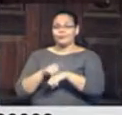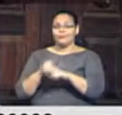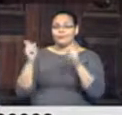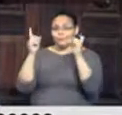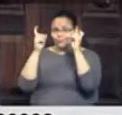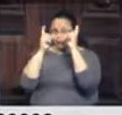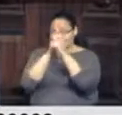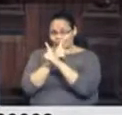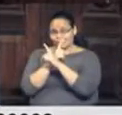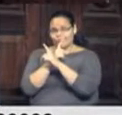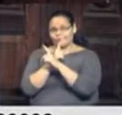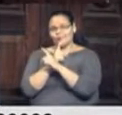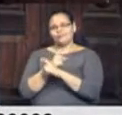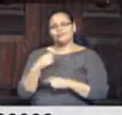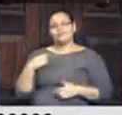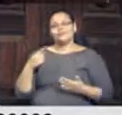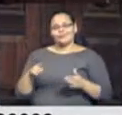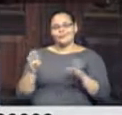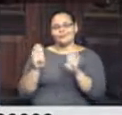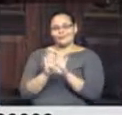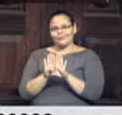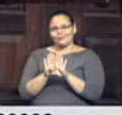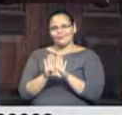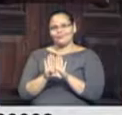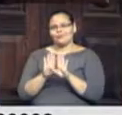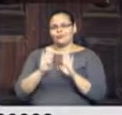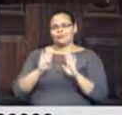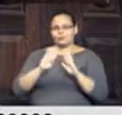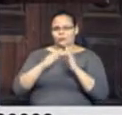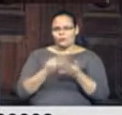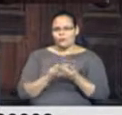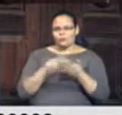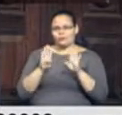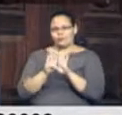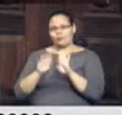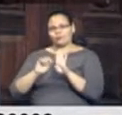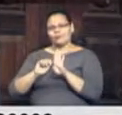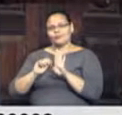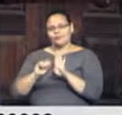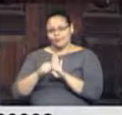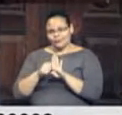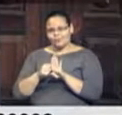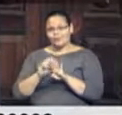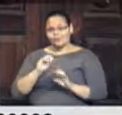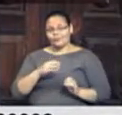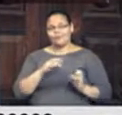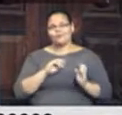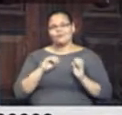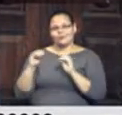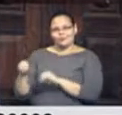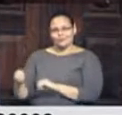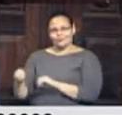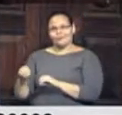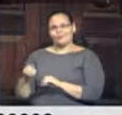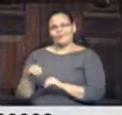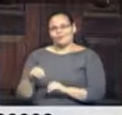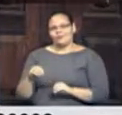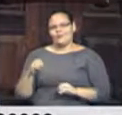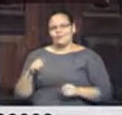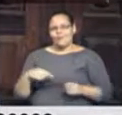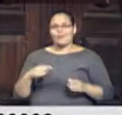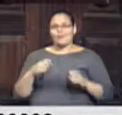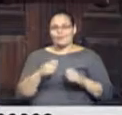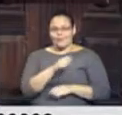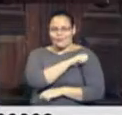difícil, fecha ou transfere matrícula para municípios, interrompe a oferta